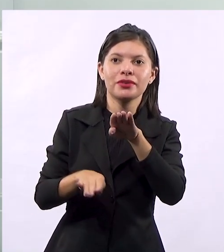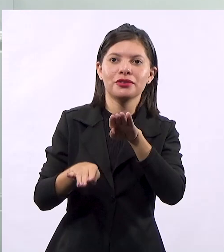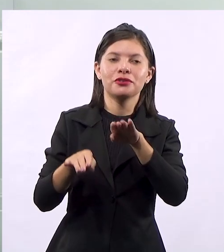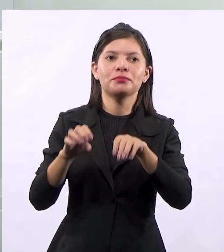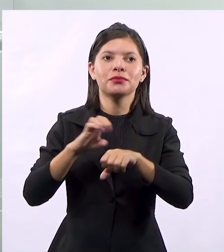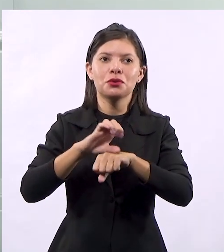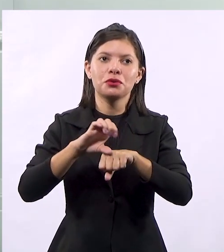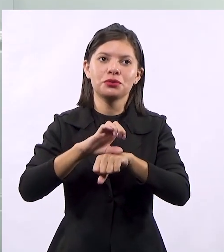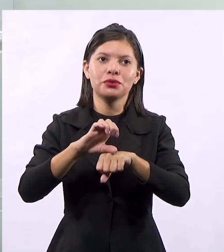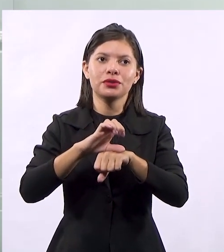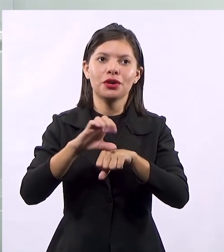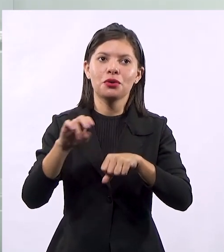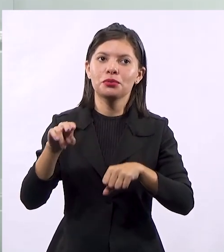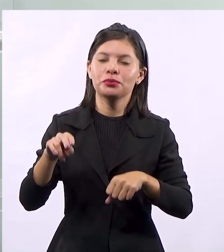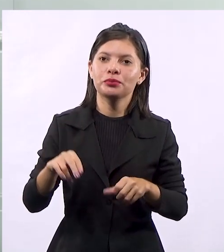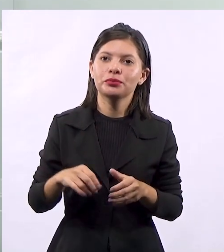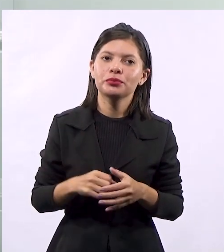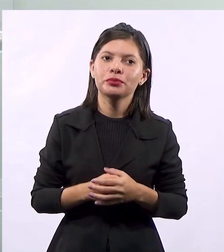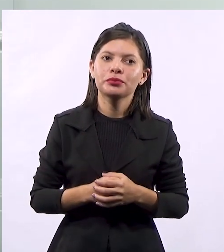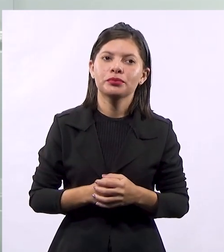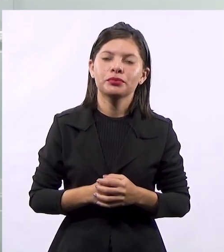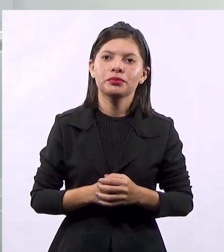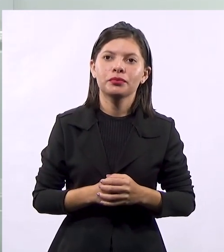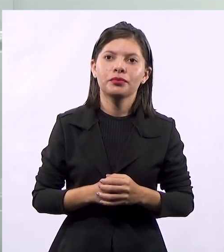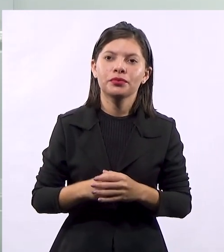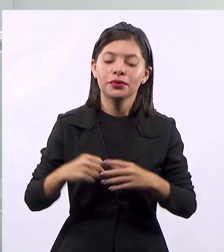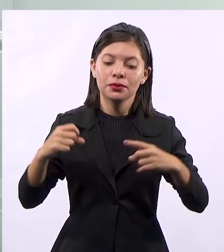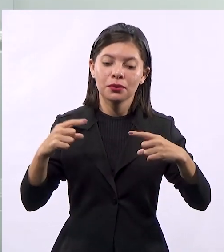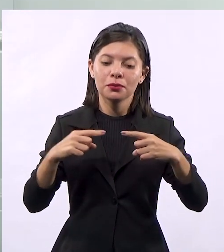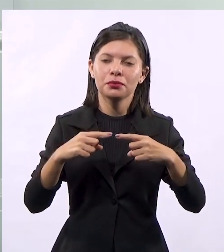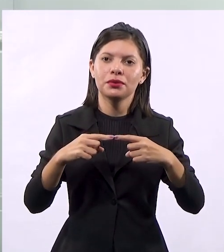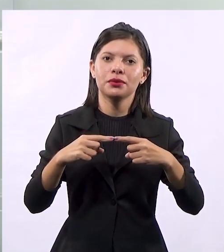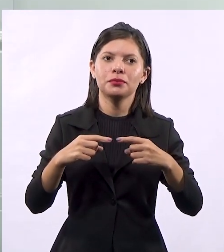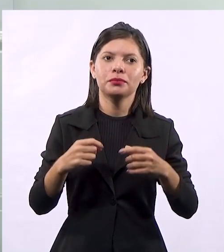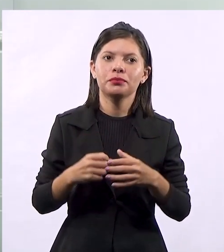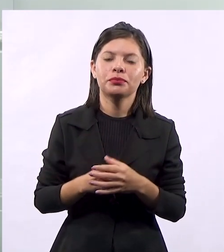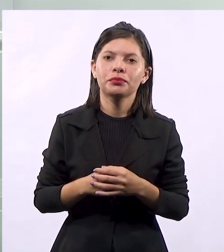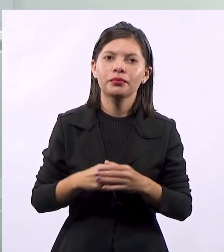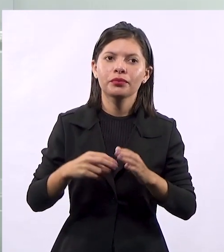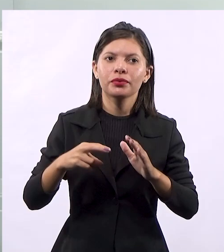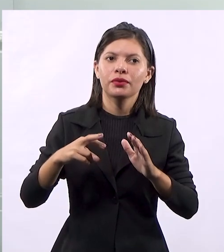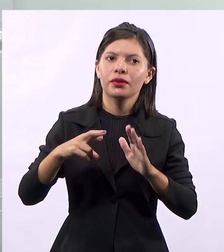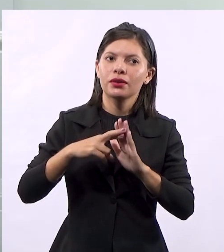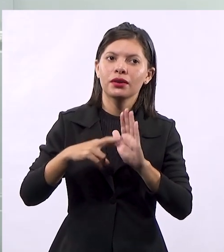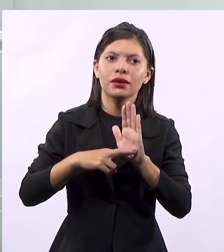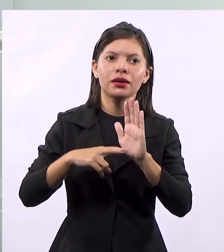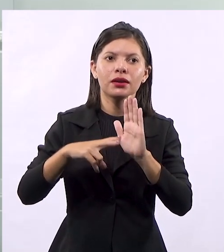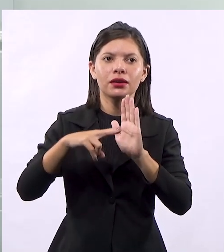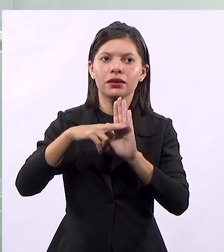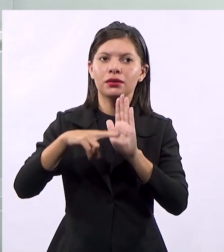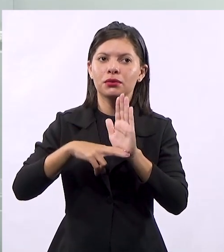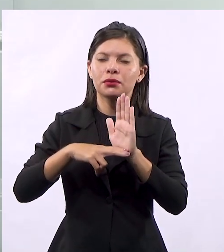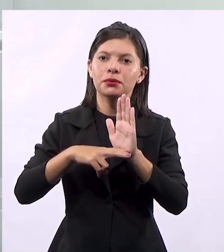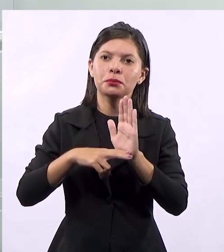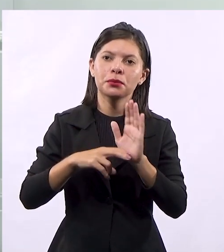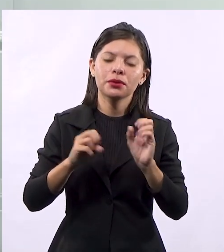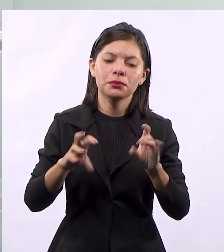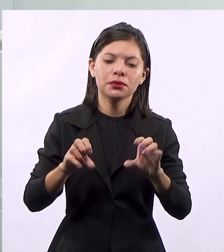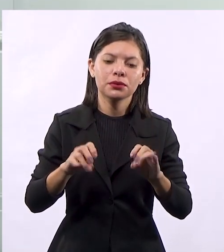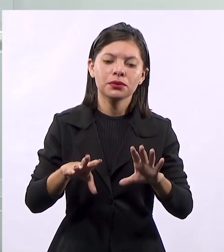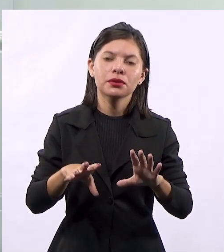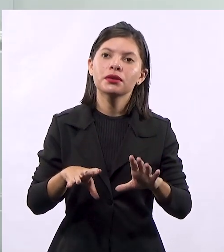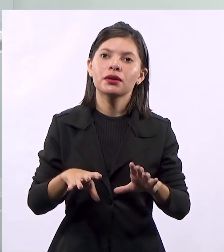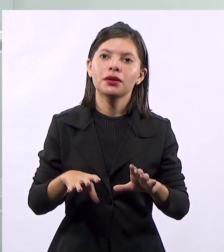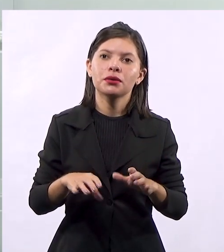topo da pirâmide. Dela enraiza todas as outras. Não tem nenhuma norma ou nenhuma regra que